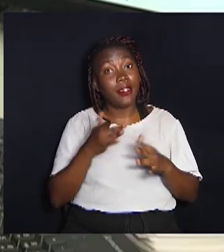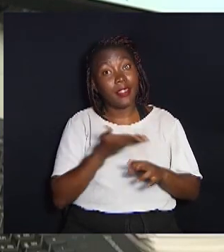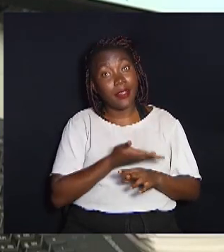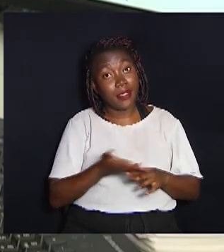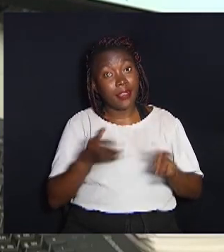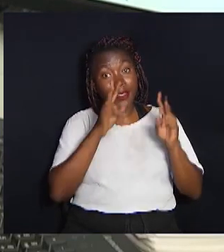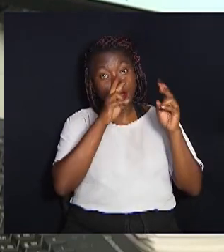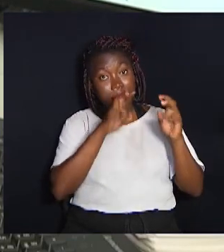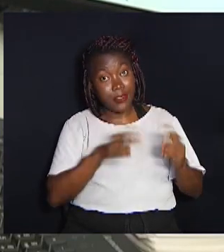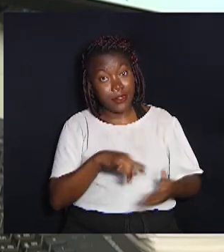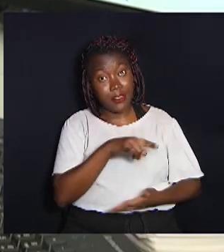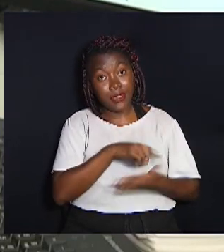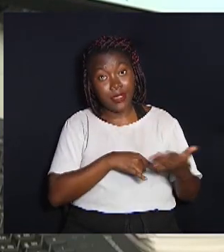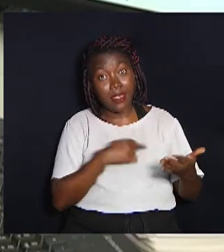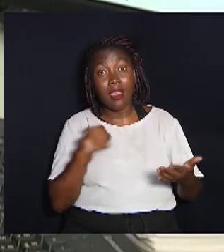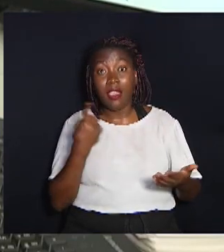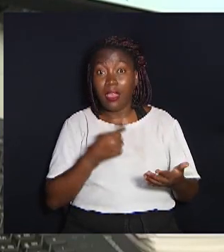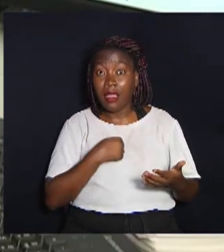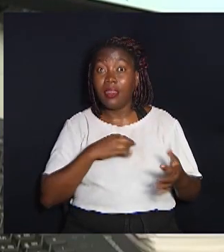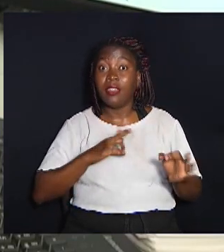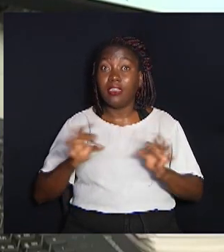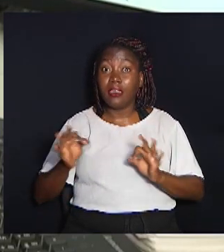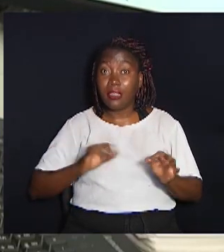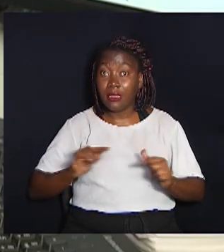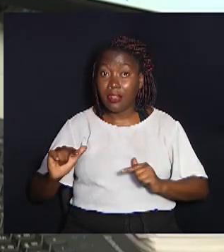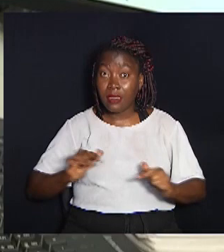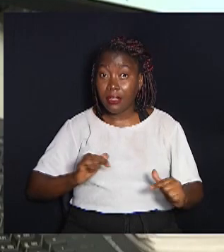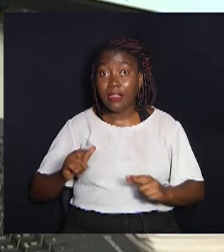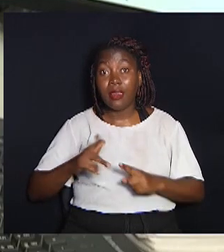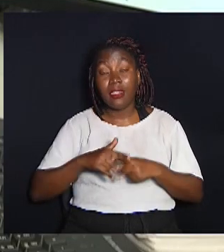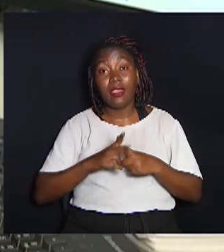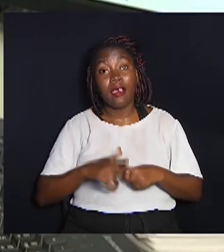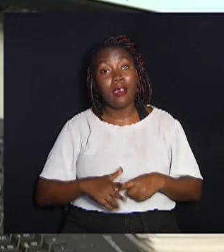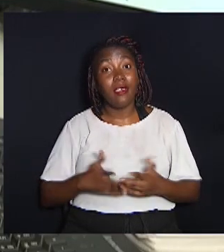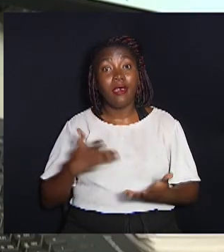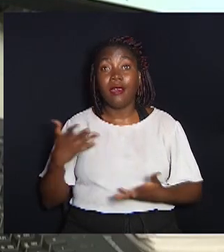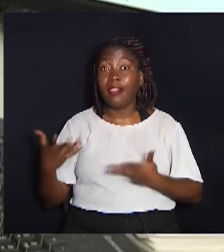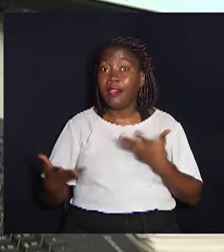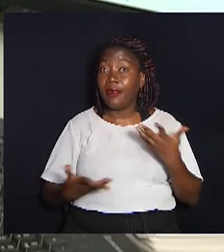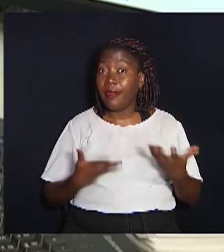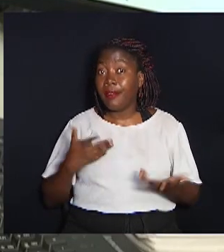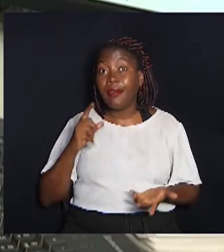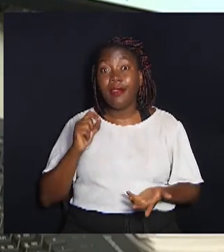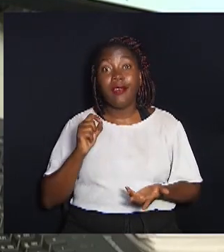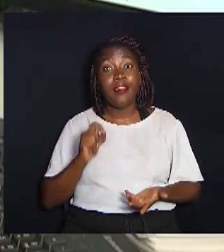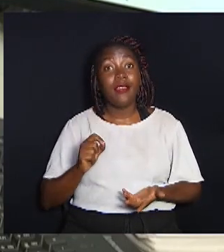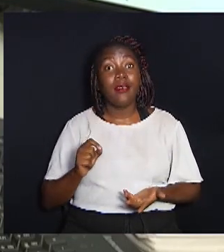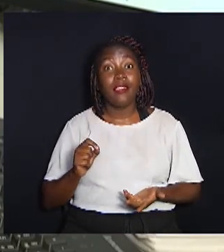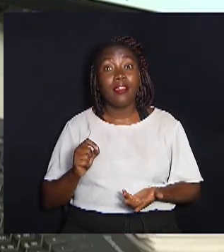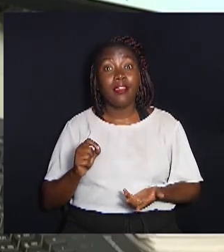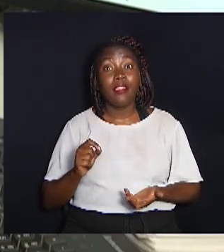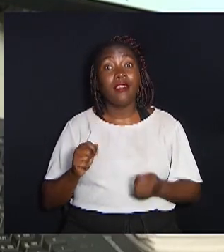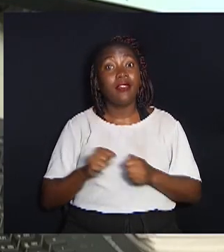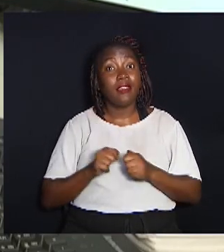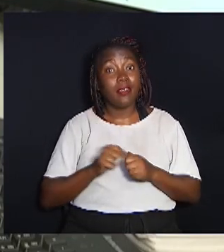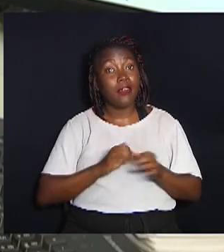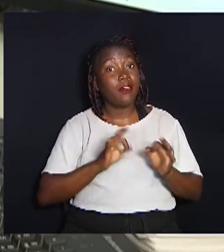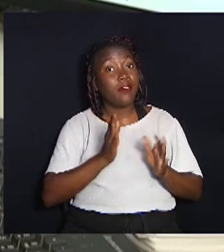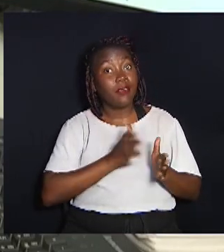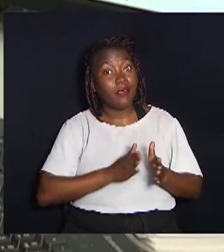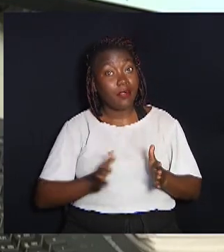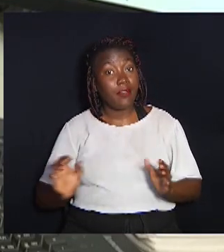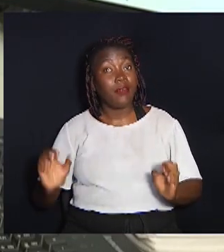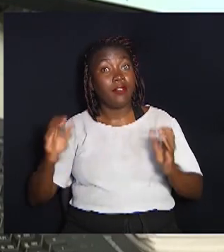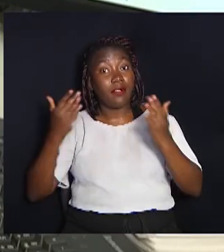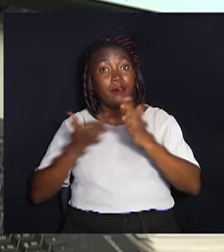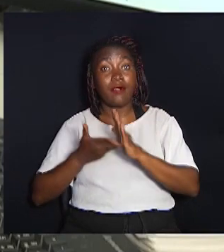desses documentos, a gente vai trabalhar com uma ferramenta que faz a organização desses eventos através de